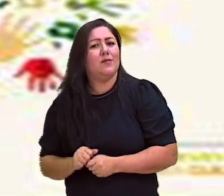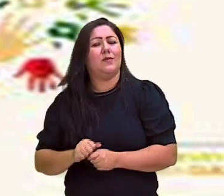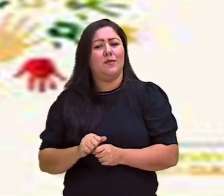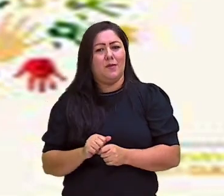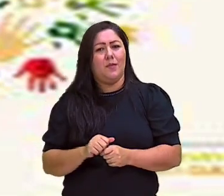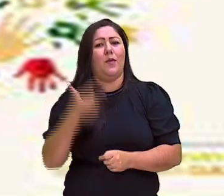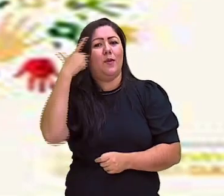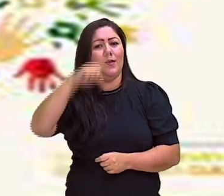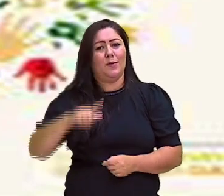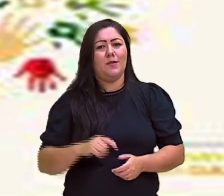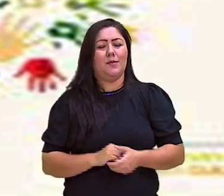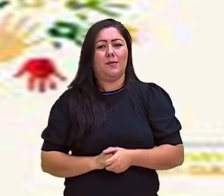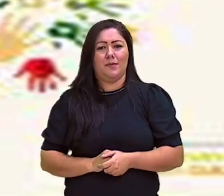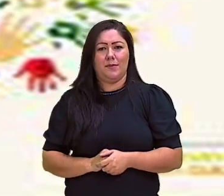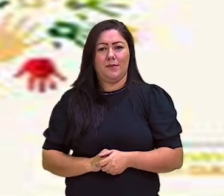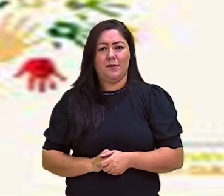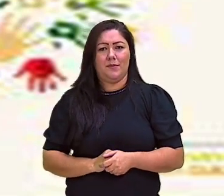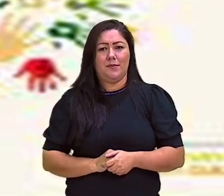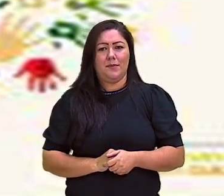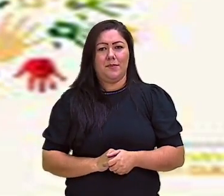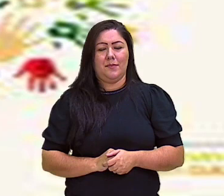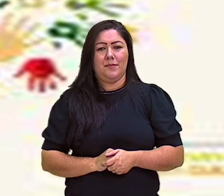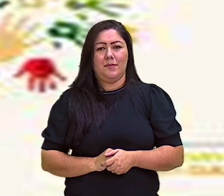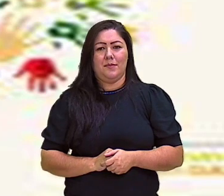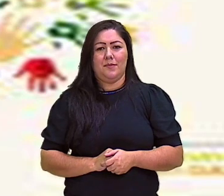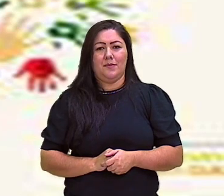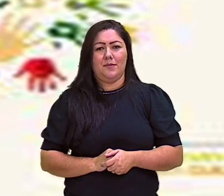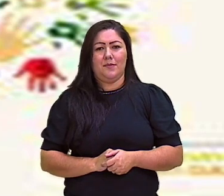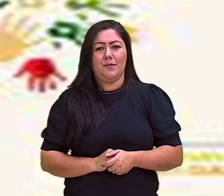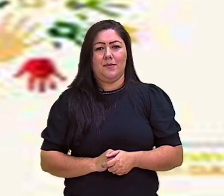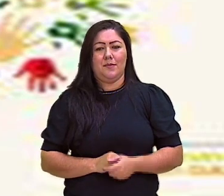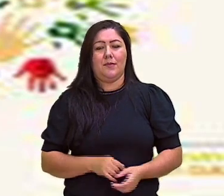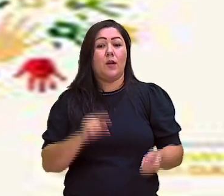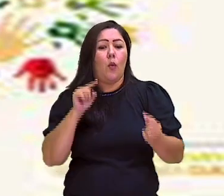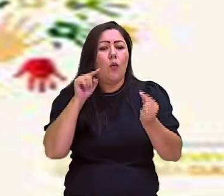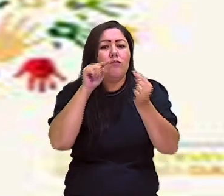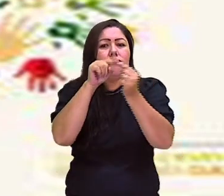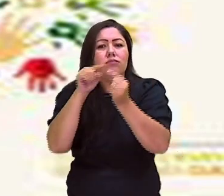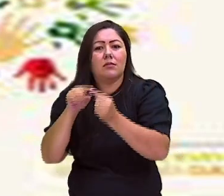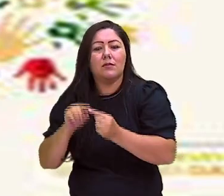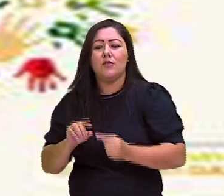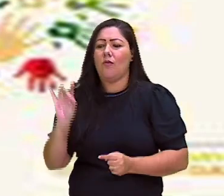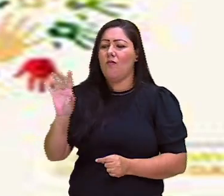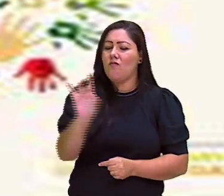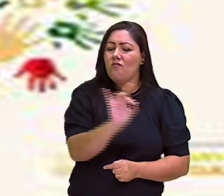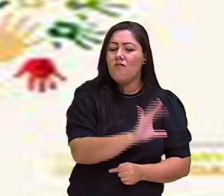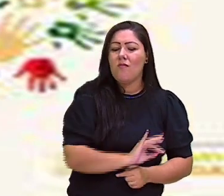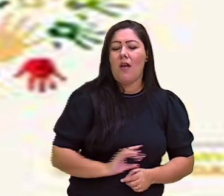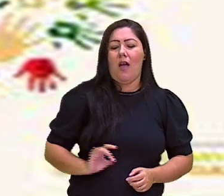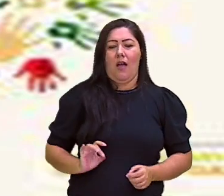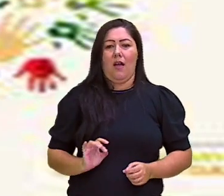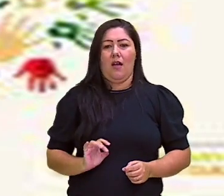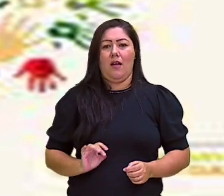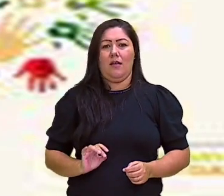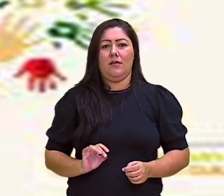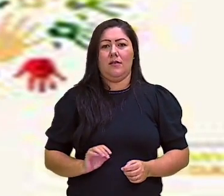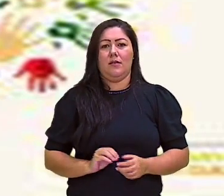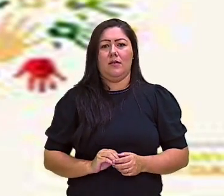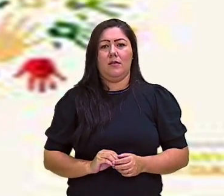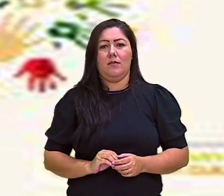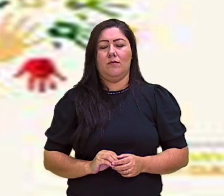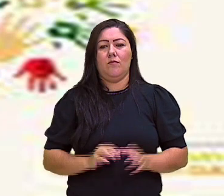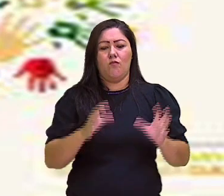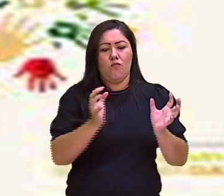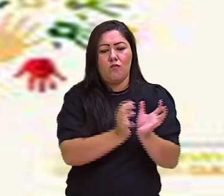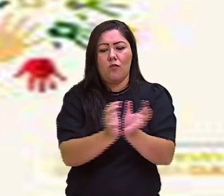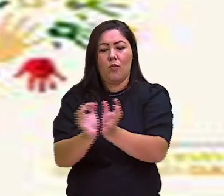nações, com o objetivo de que cada indivíduo e cada órgão da sociedade